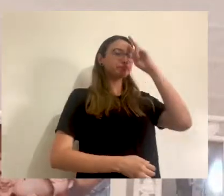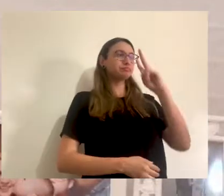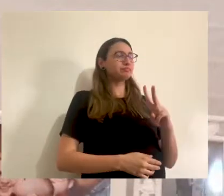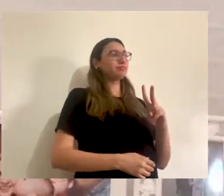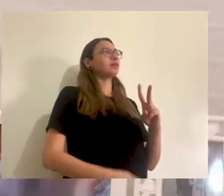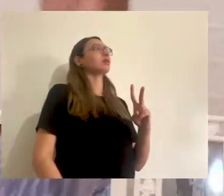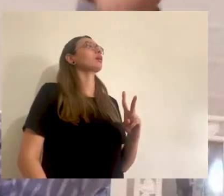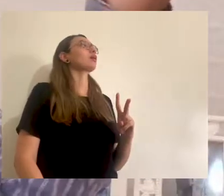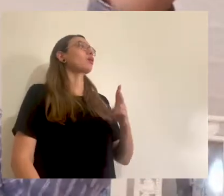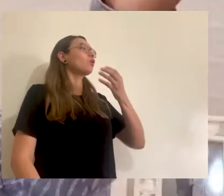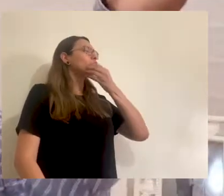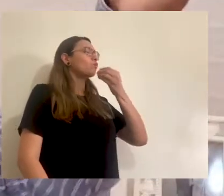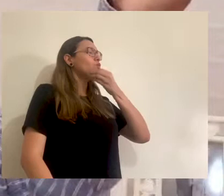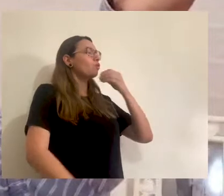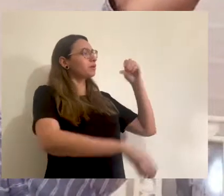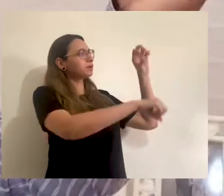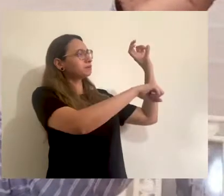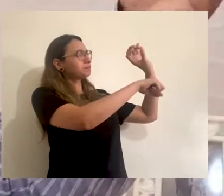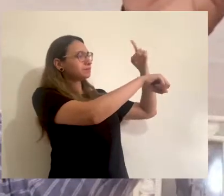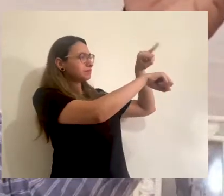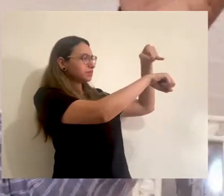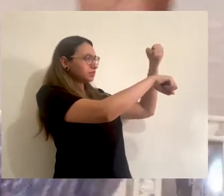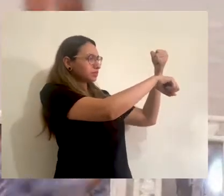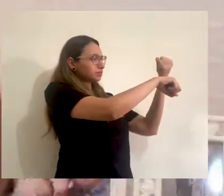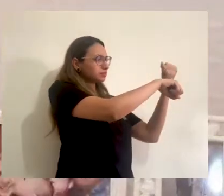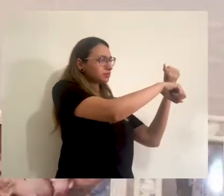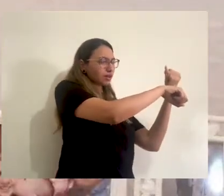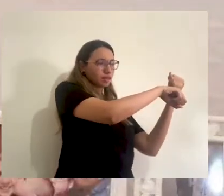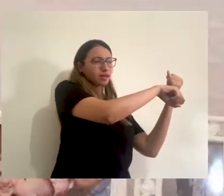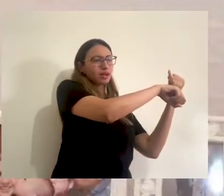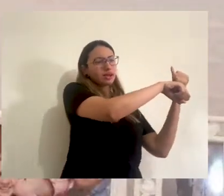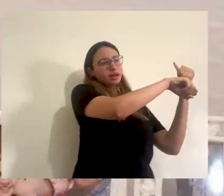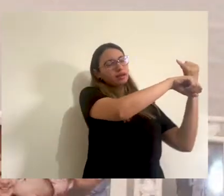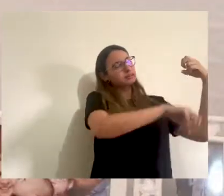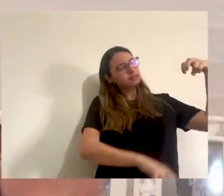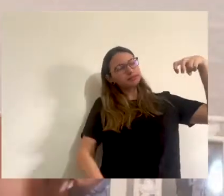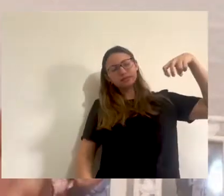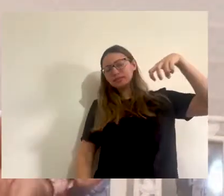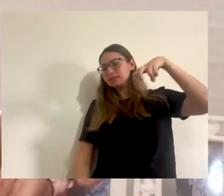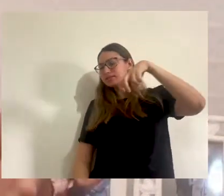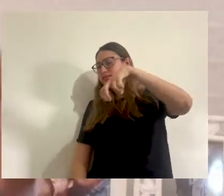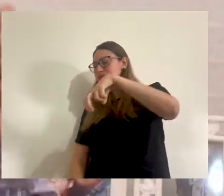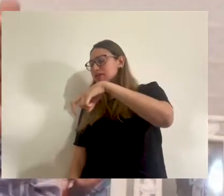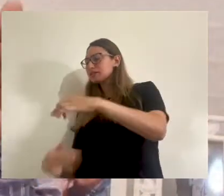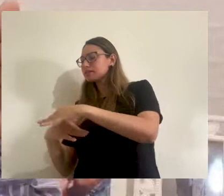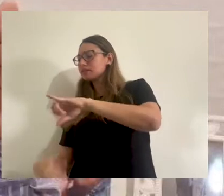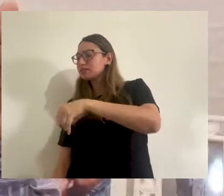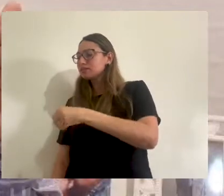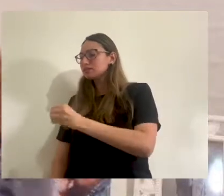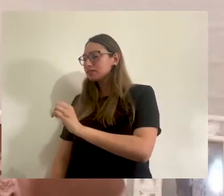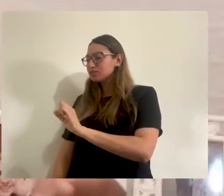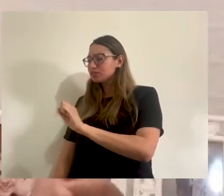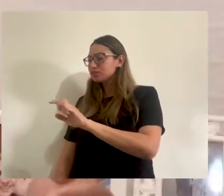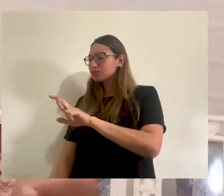um homem desceu da estrada que sai de Jerusalém em direção a Jericó. No meio da viagem, aquele homem